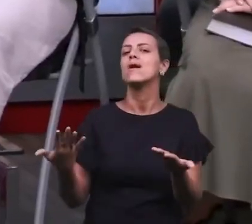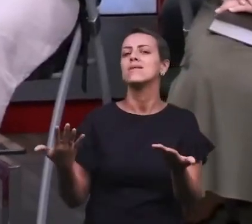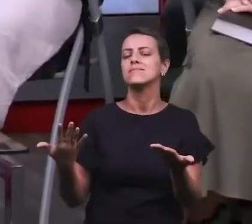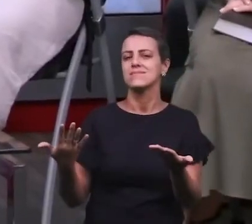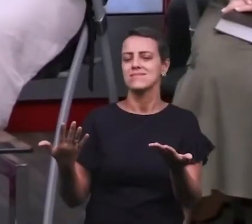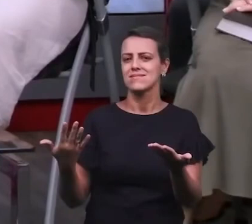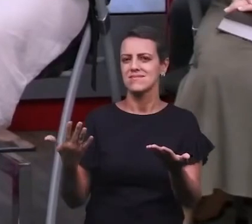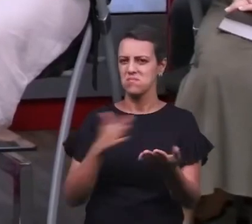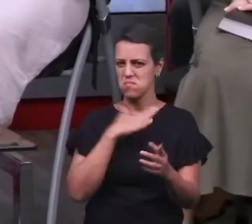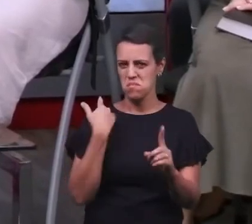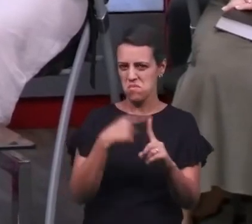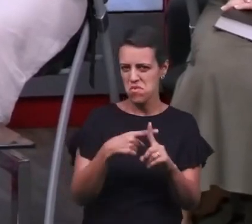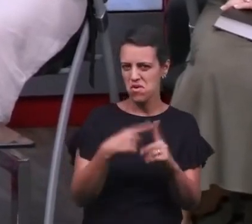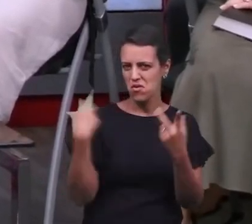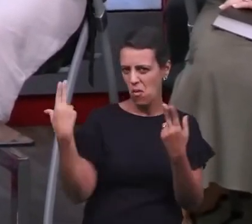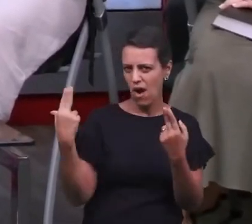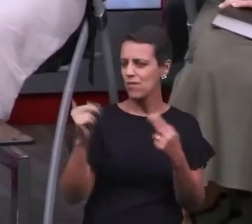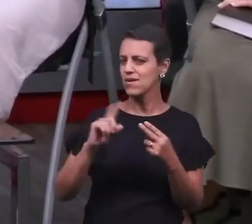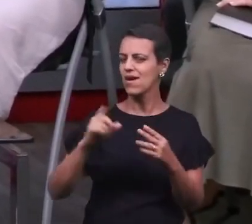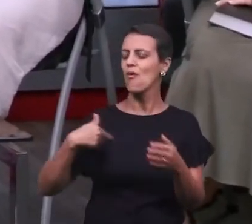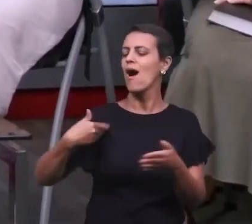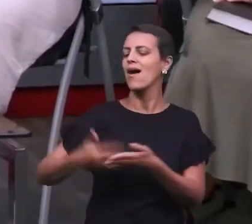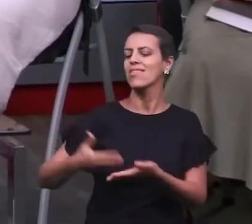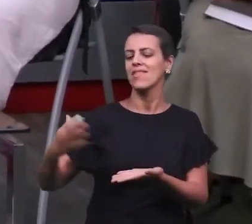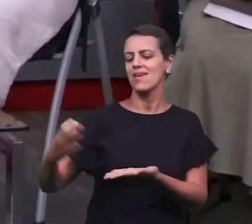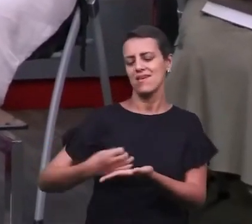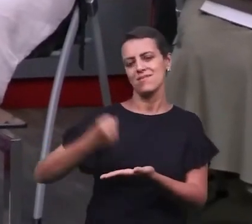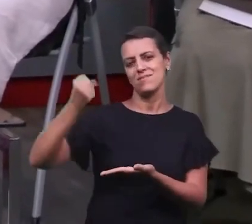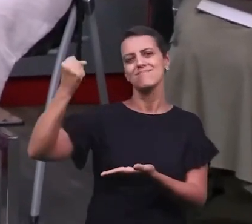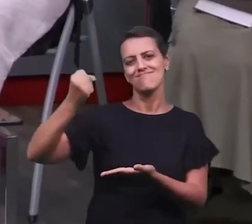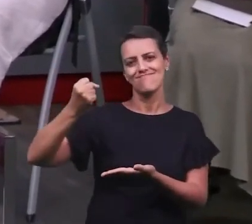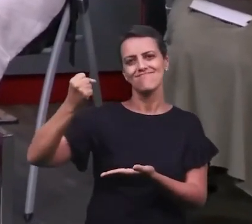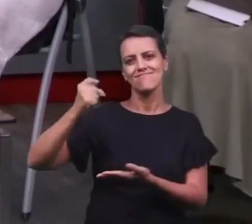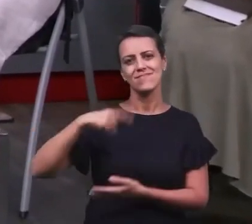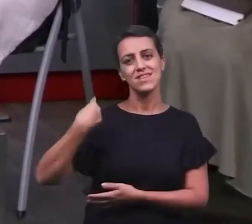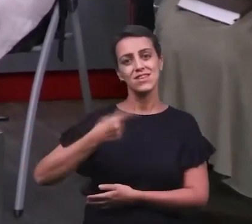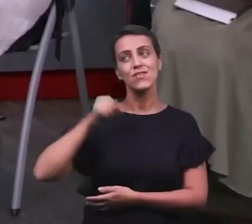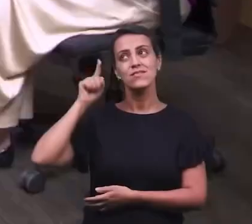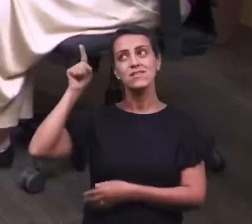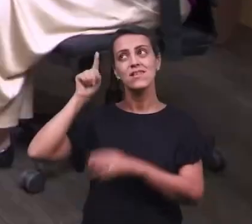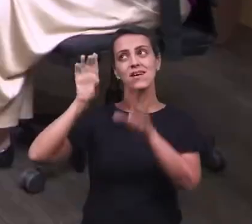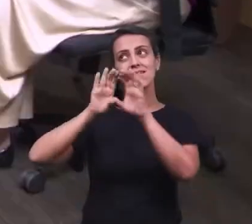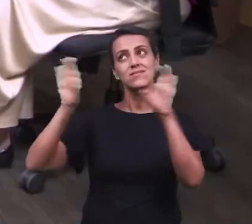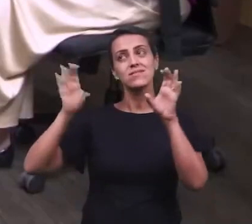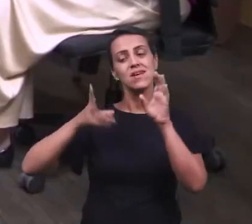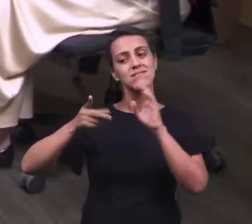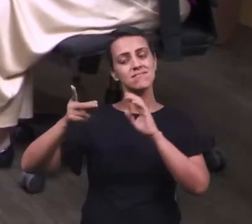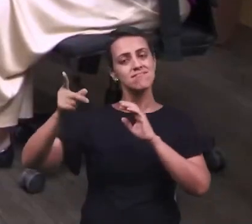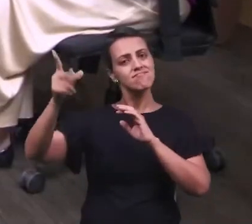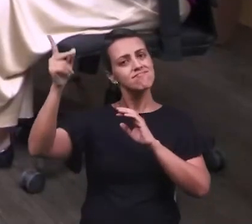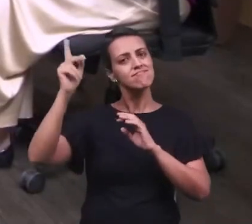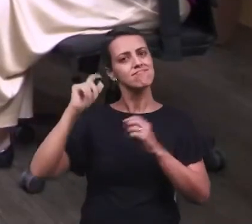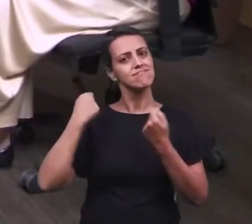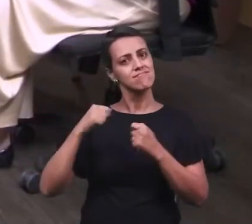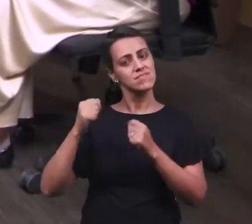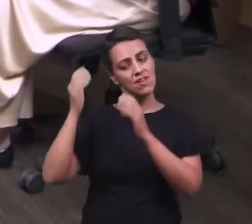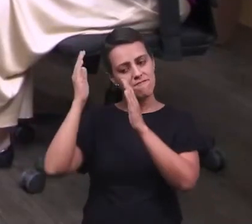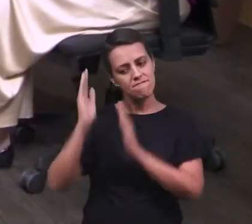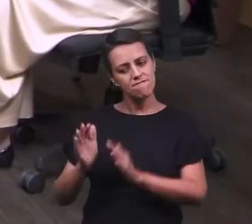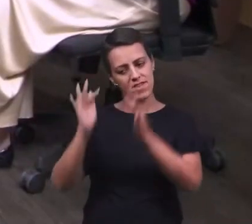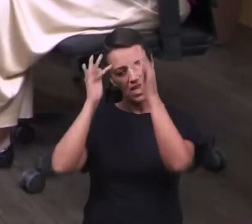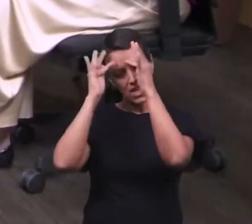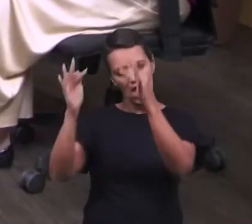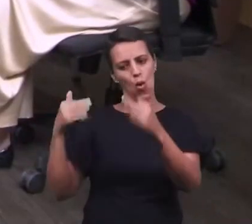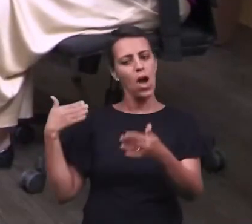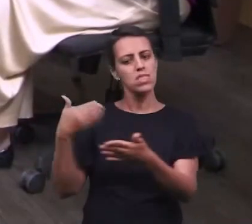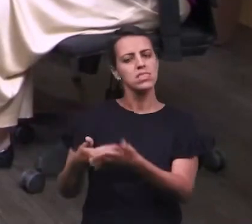levou. Nós vamos ser obedientes até o arrebatamento, onde nós estaremos para sempre com o Senhor. Glória a Deus, ser fiel até a morte. Ser fiel até a morte. Ao que vencer,